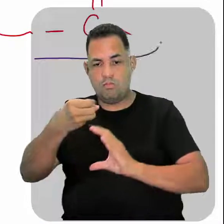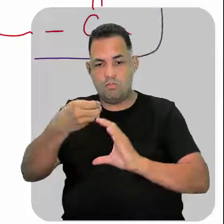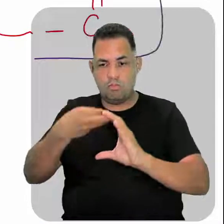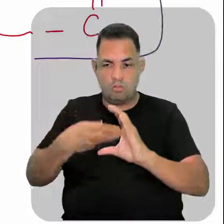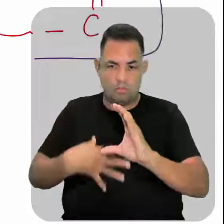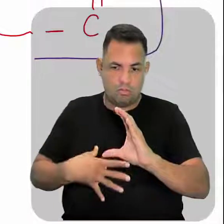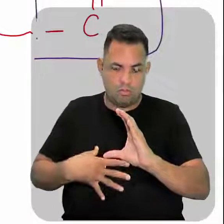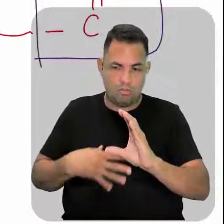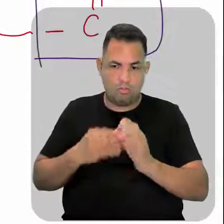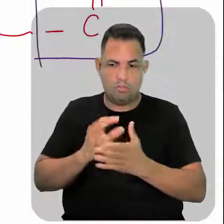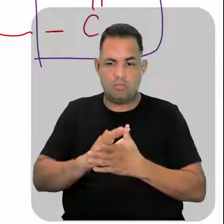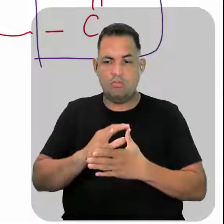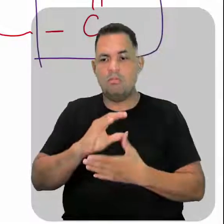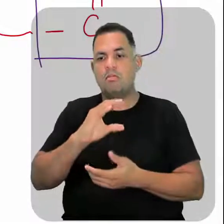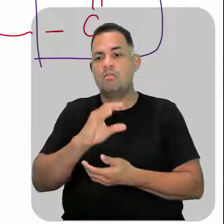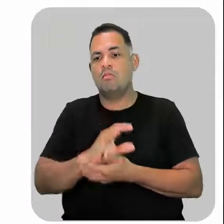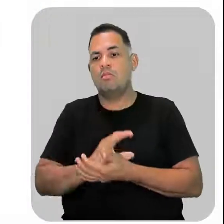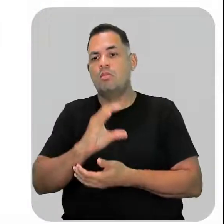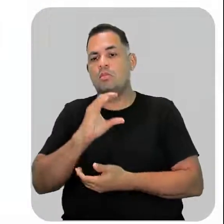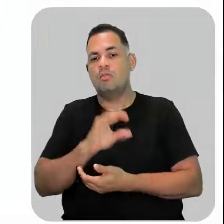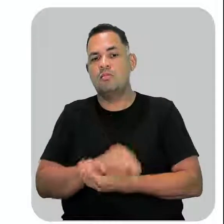caracteriza a carbonila.